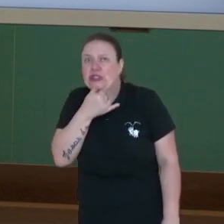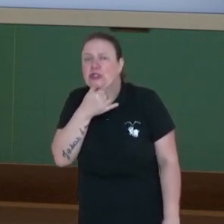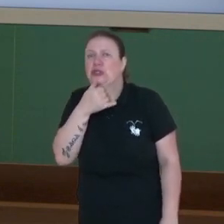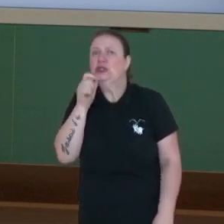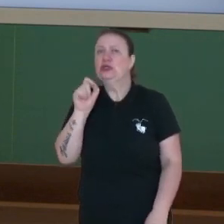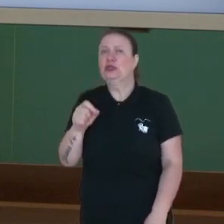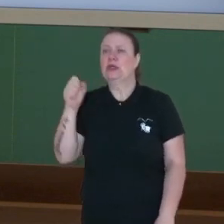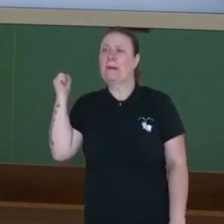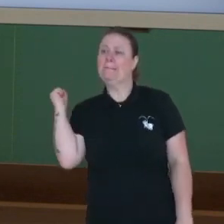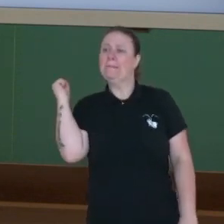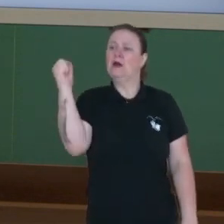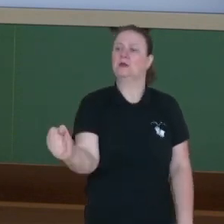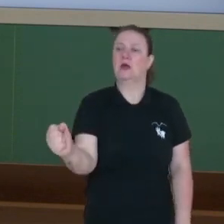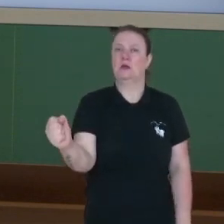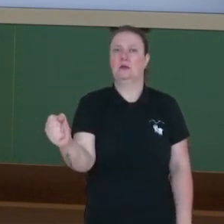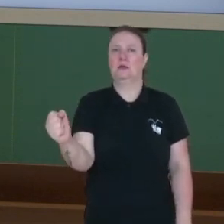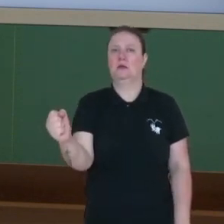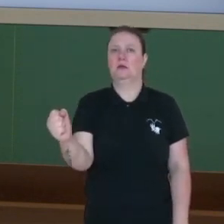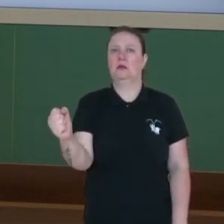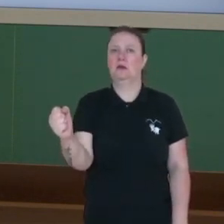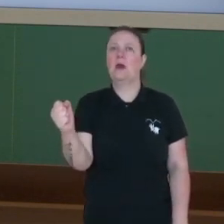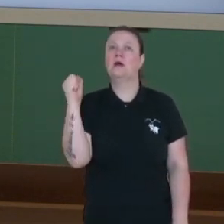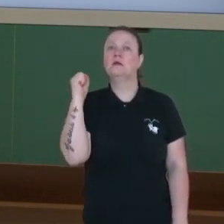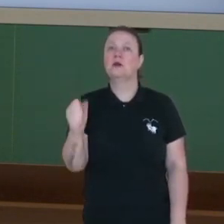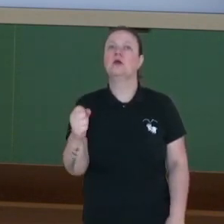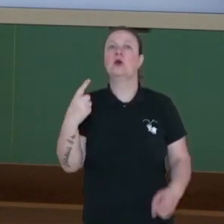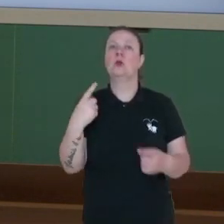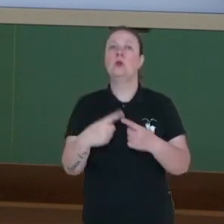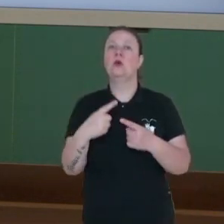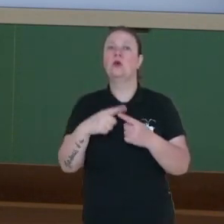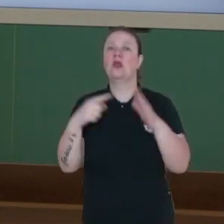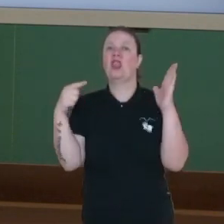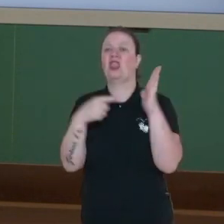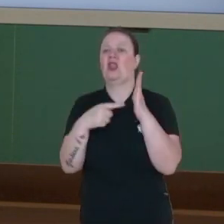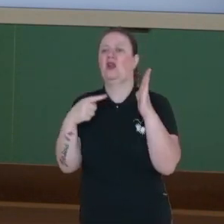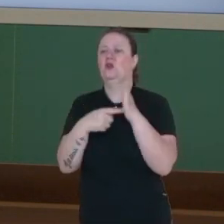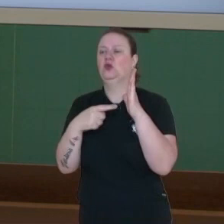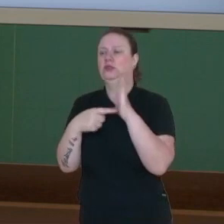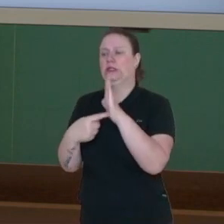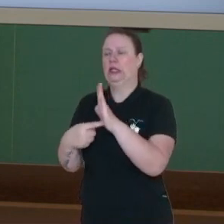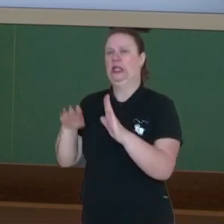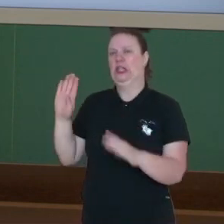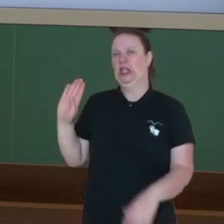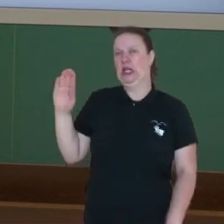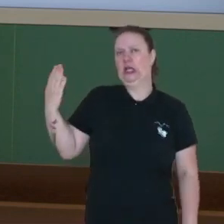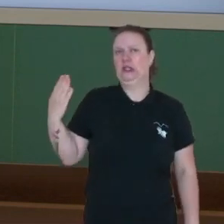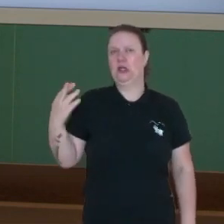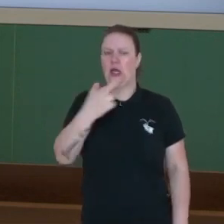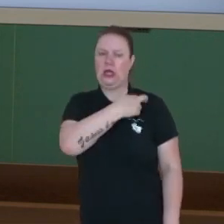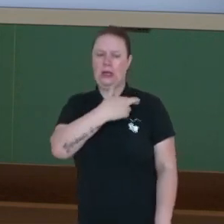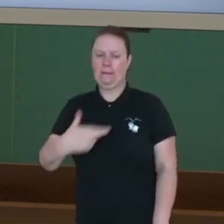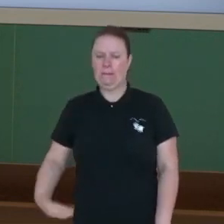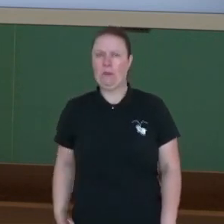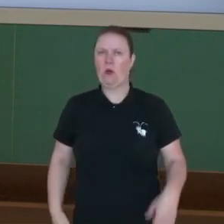para Paranaguá, por ser acusado de traição à República Brasileira